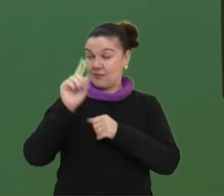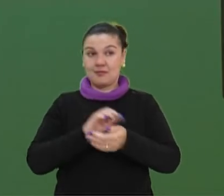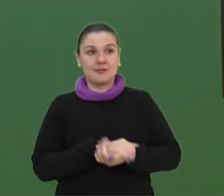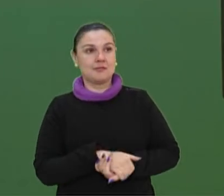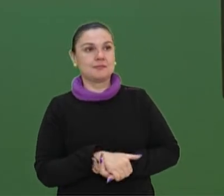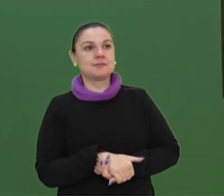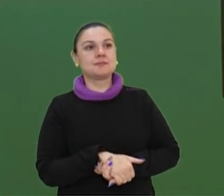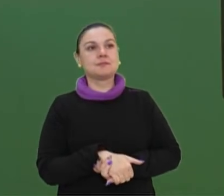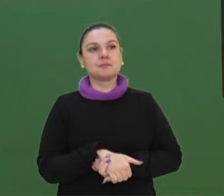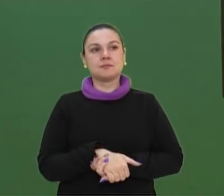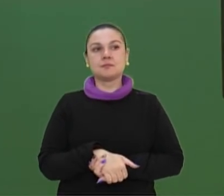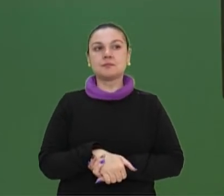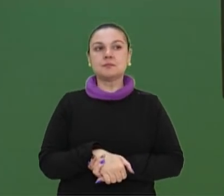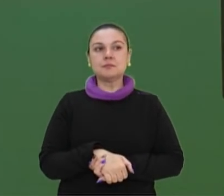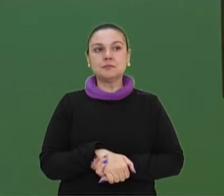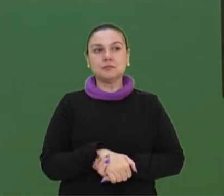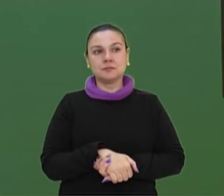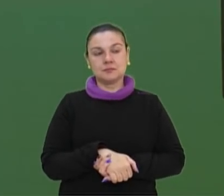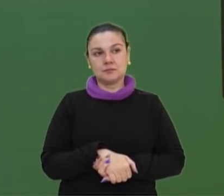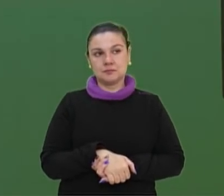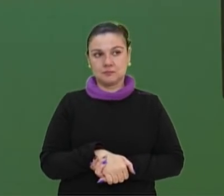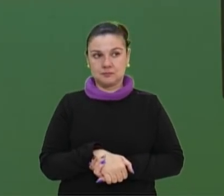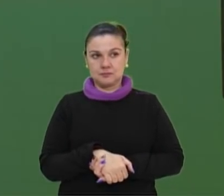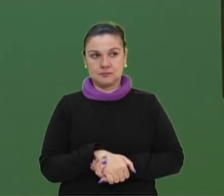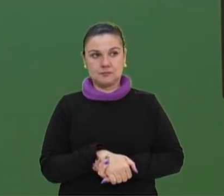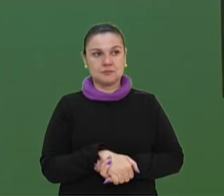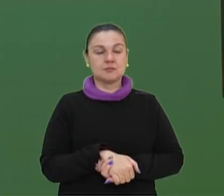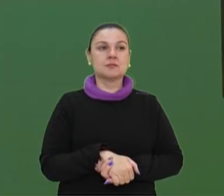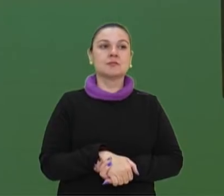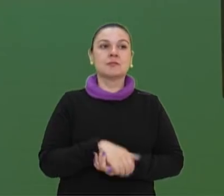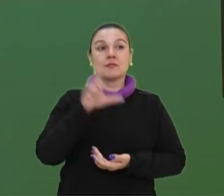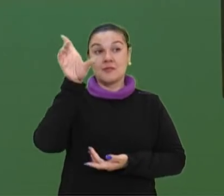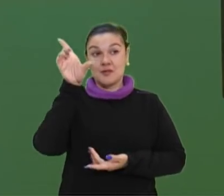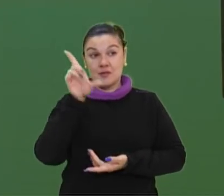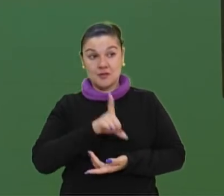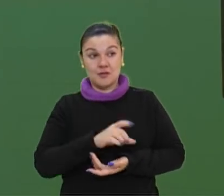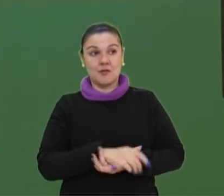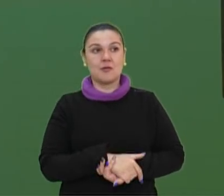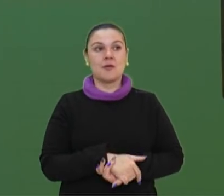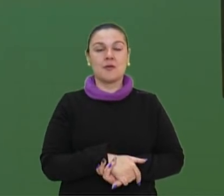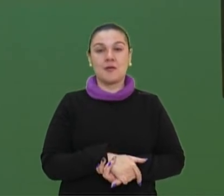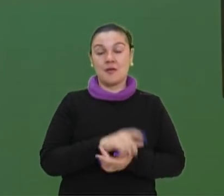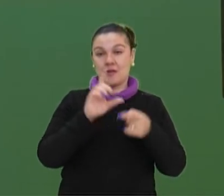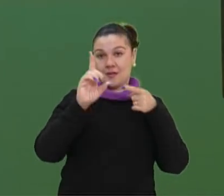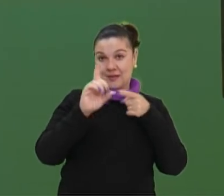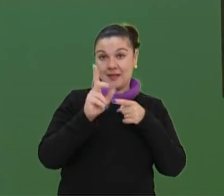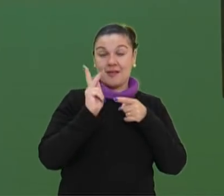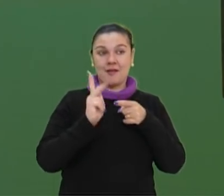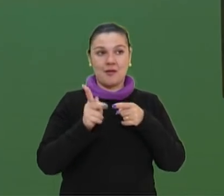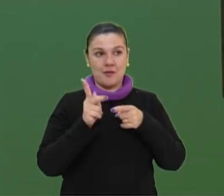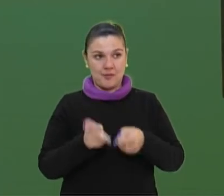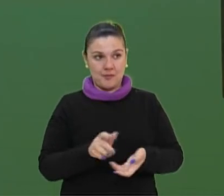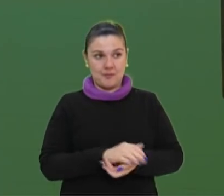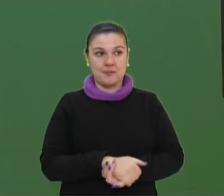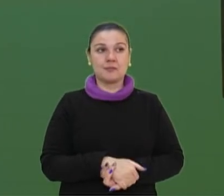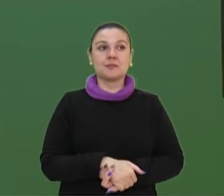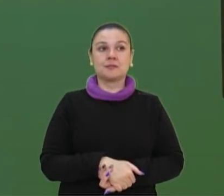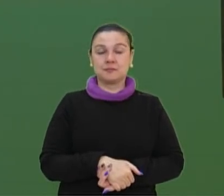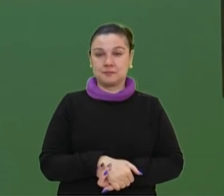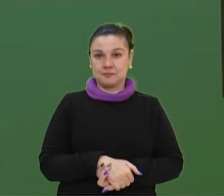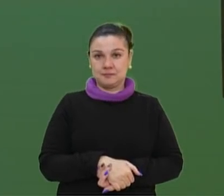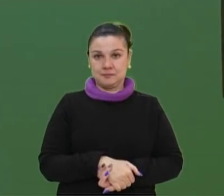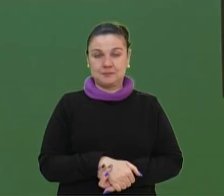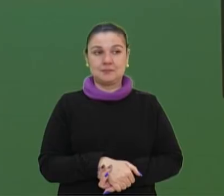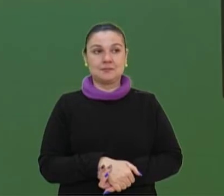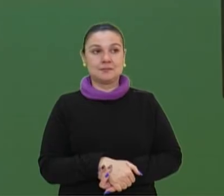de diagonais. Então, vamos substituir no lugar de diagonais, que é a mesma quantidade, aliás, é